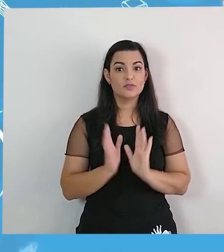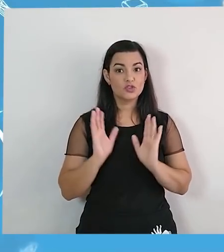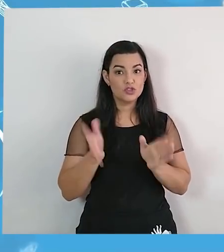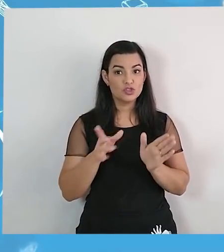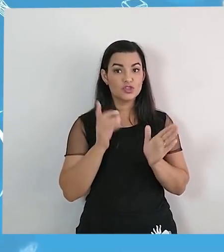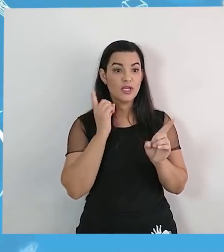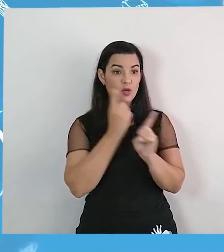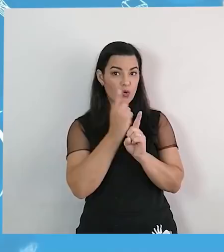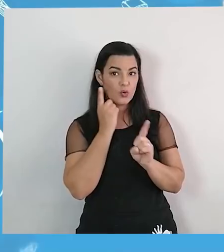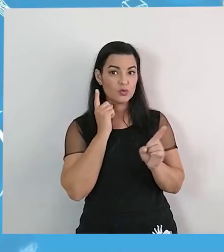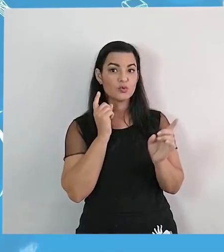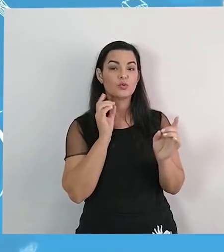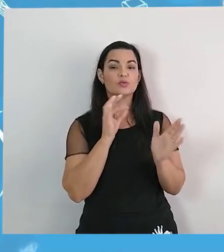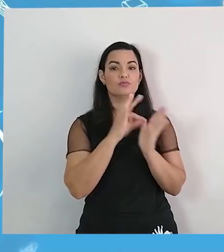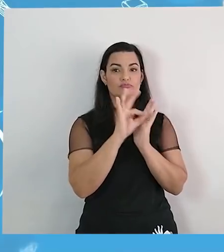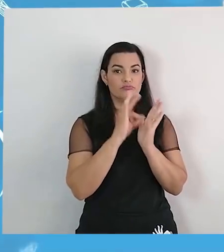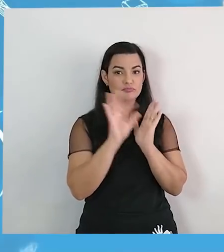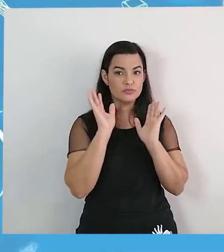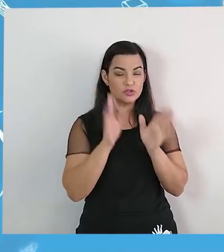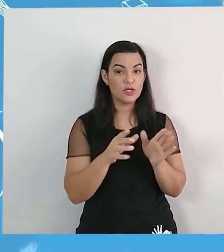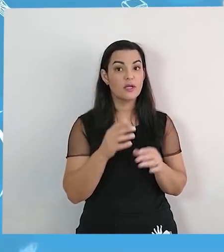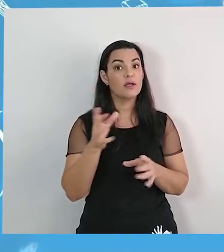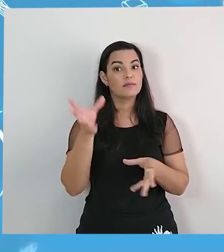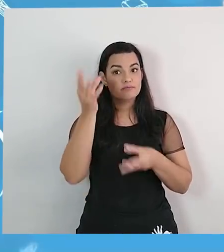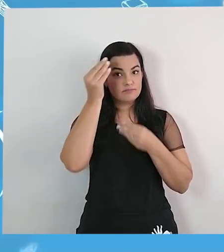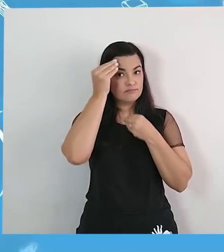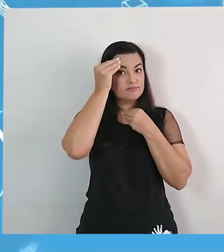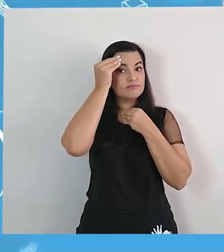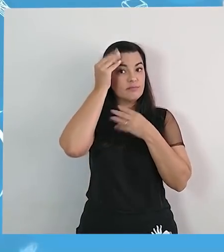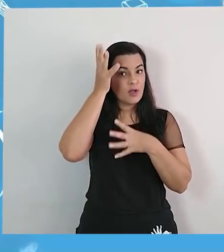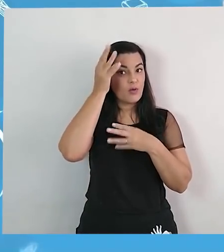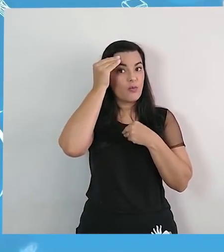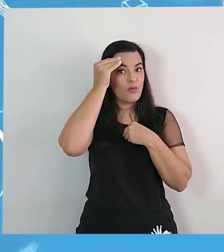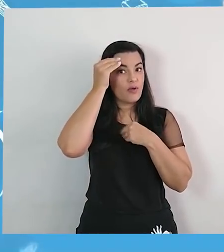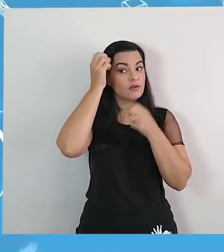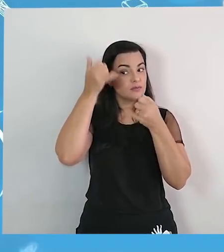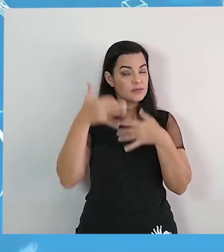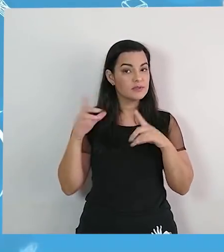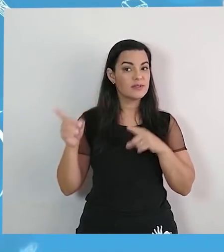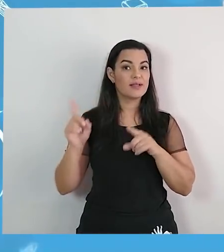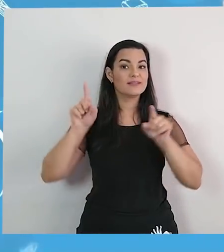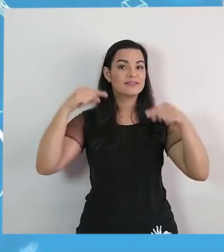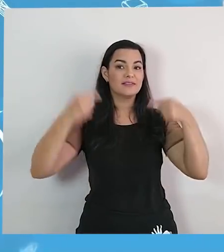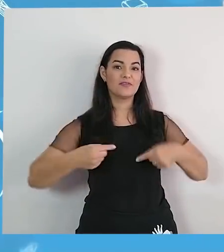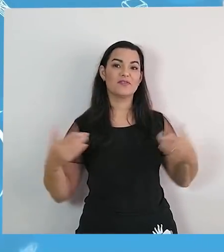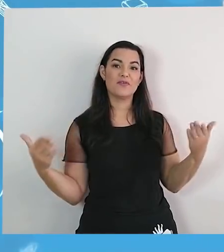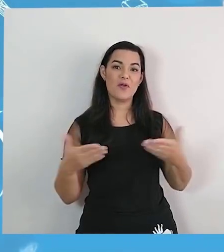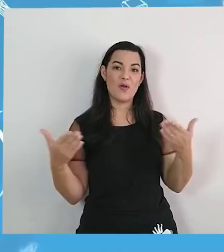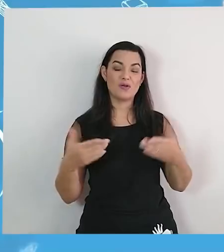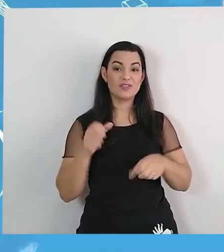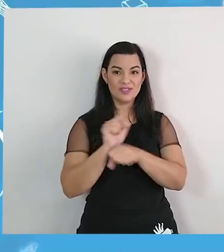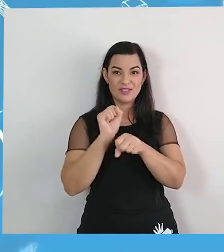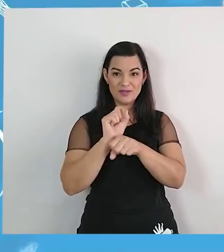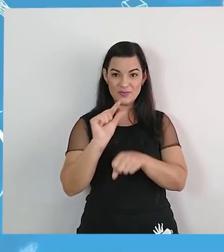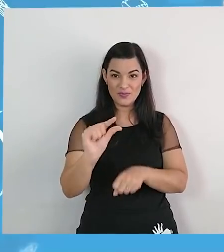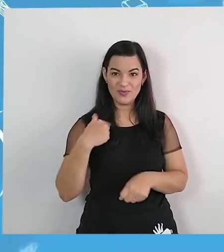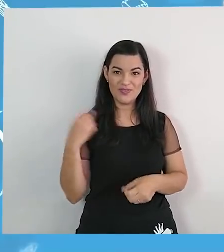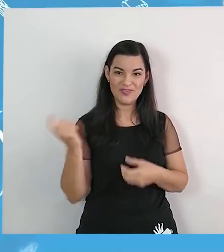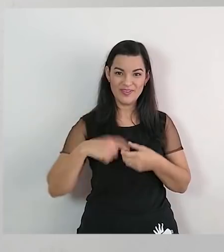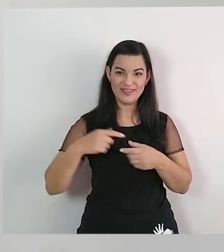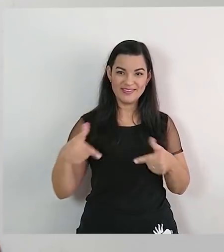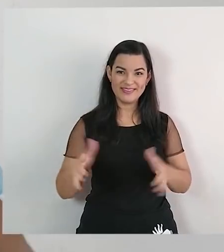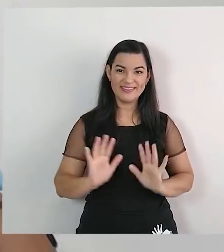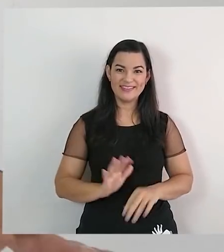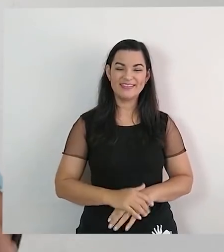Então, guardem bem essa explicação, porque ela fará parte do nosso desafio de hoje. Agora, espera um pouquinho que a Pro já